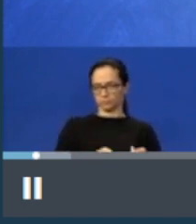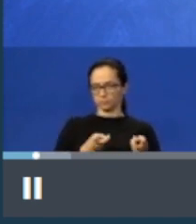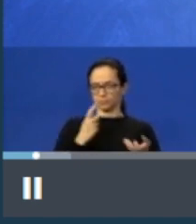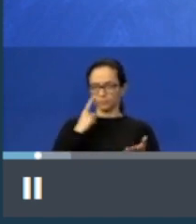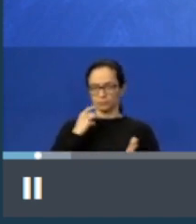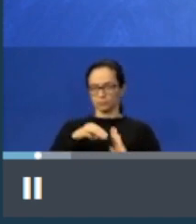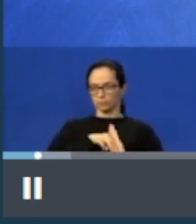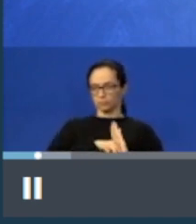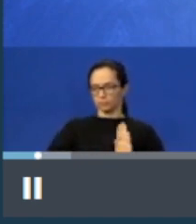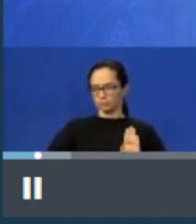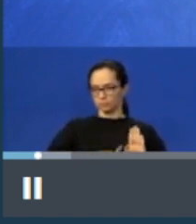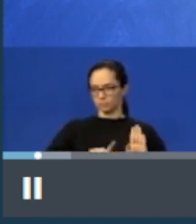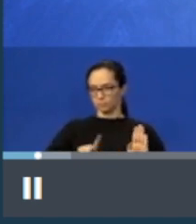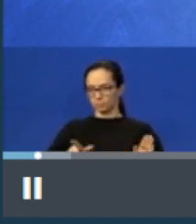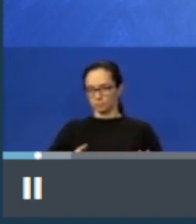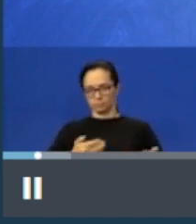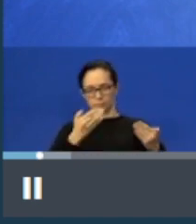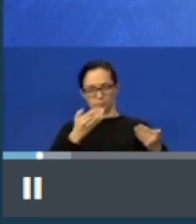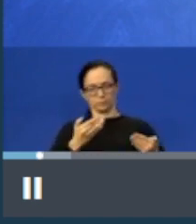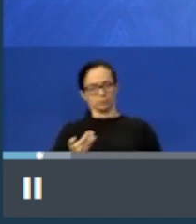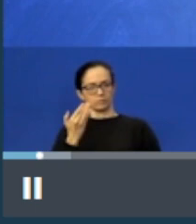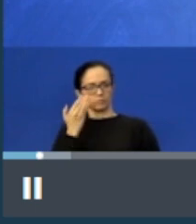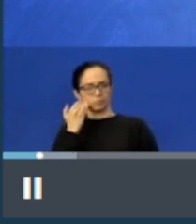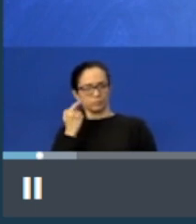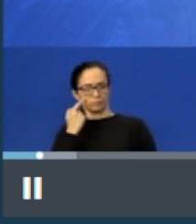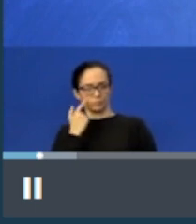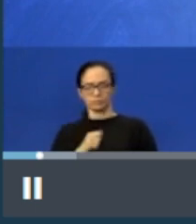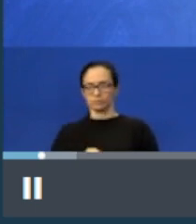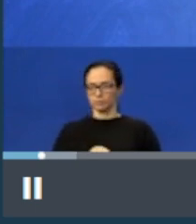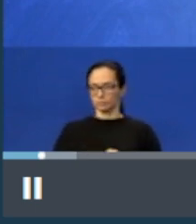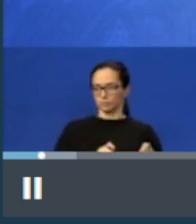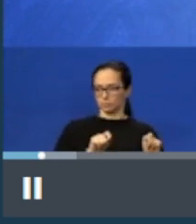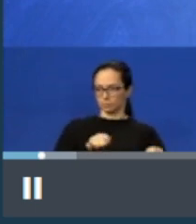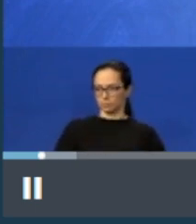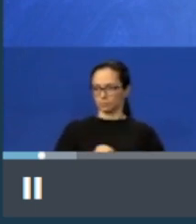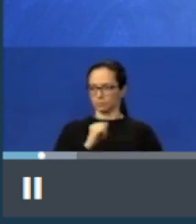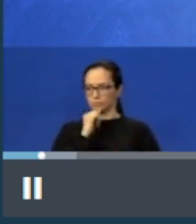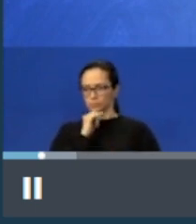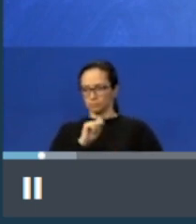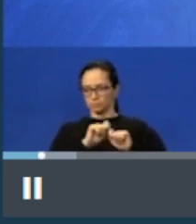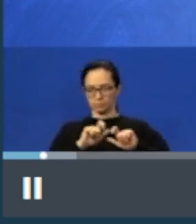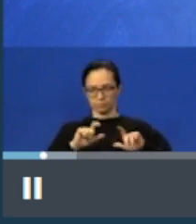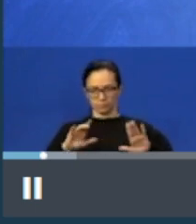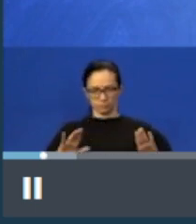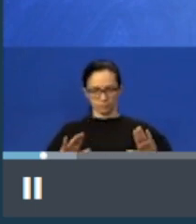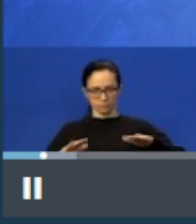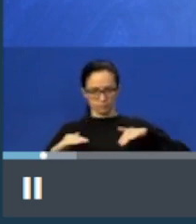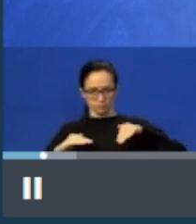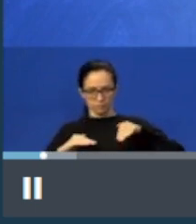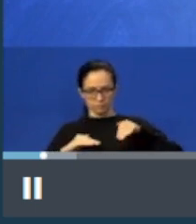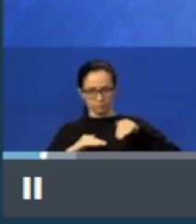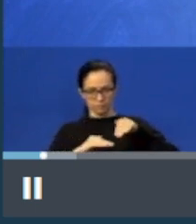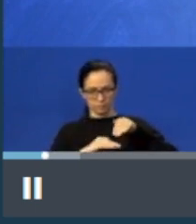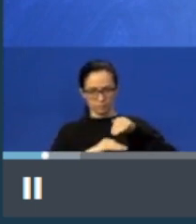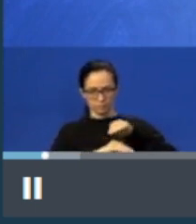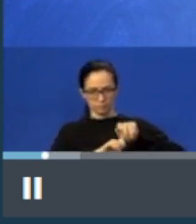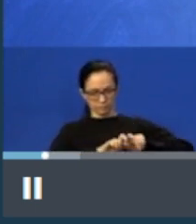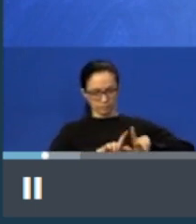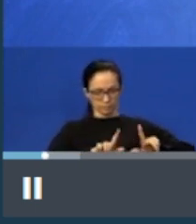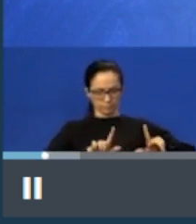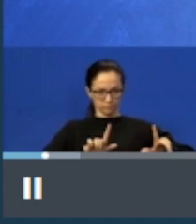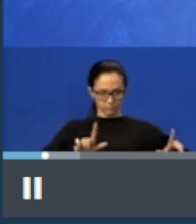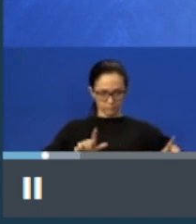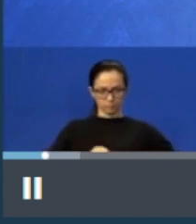principais métodos de exame de imagem, como por exemplo os exames de tomografia computadorizada, ressonância